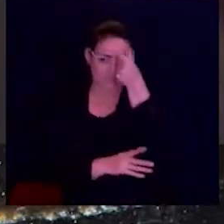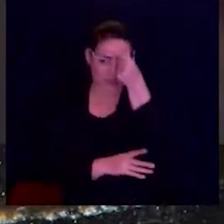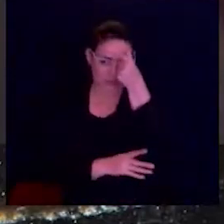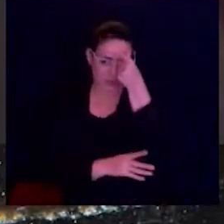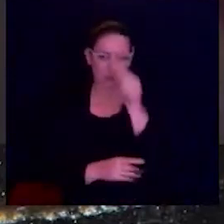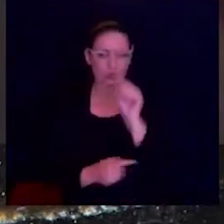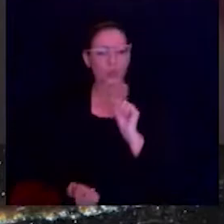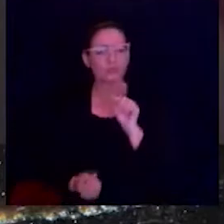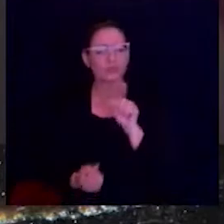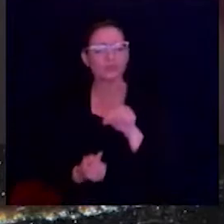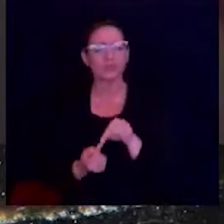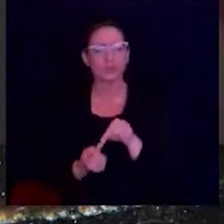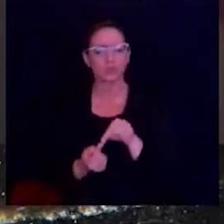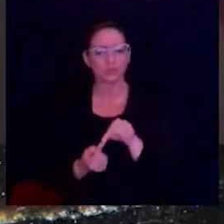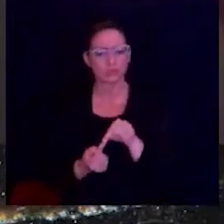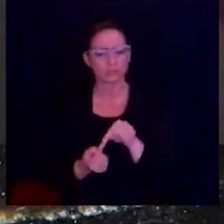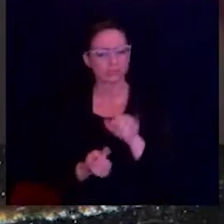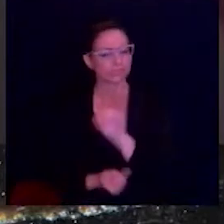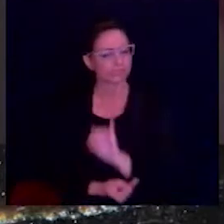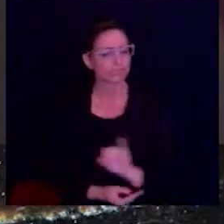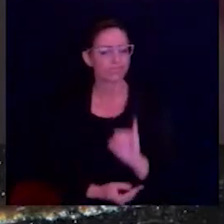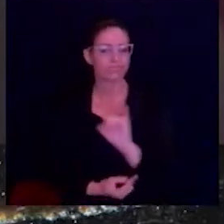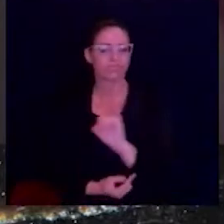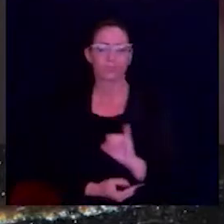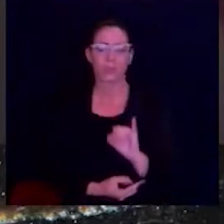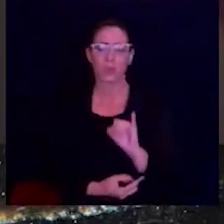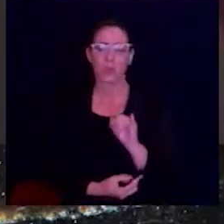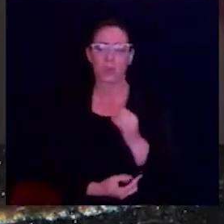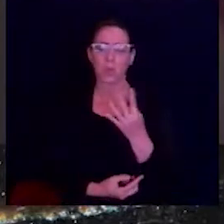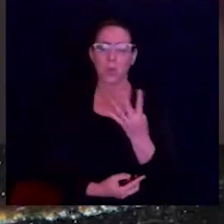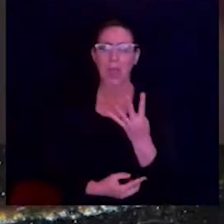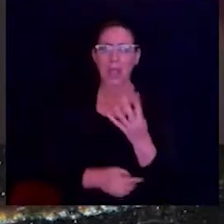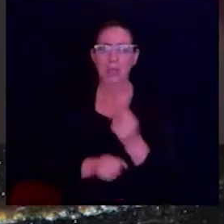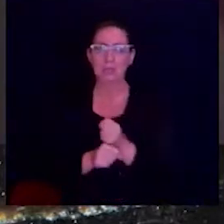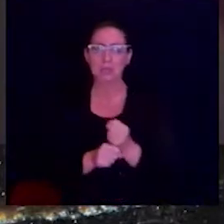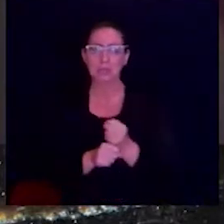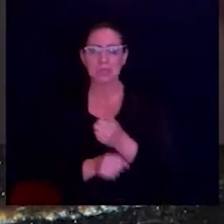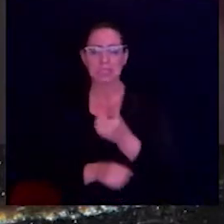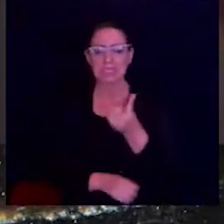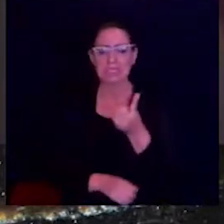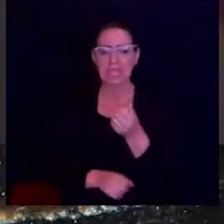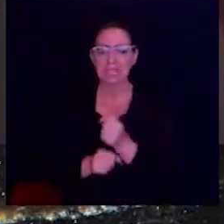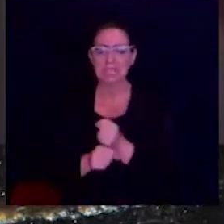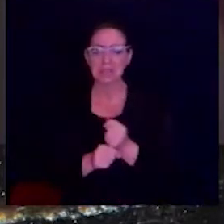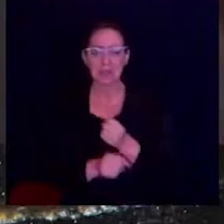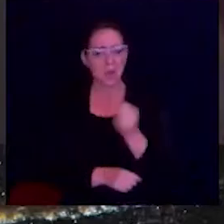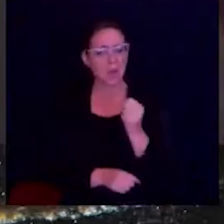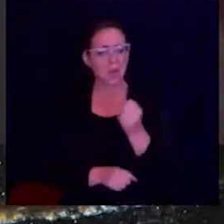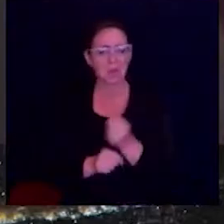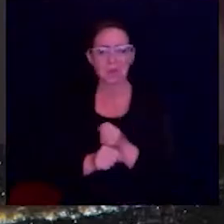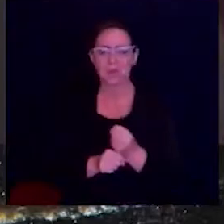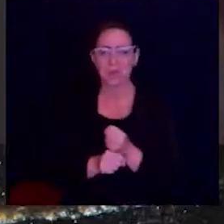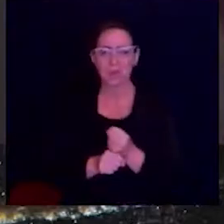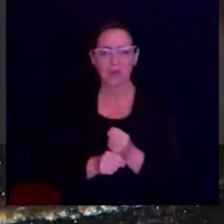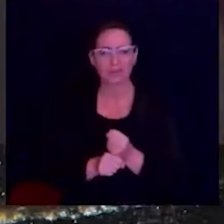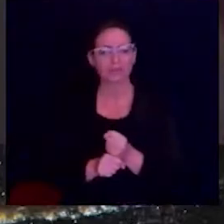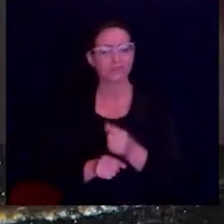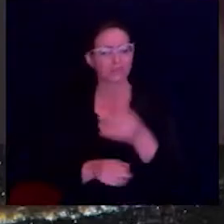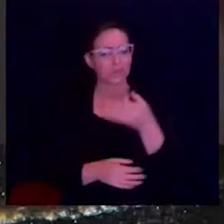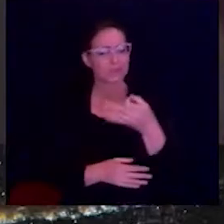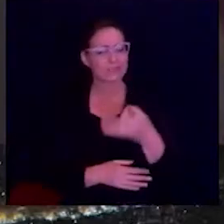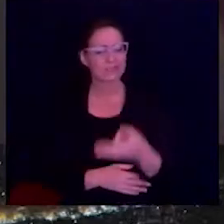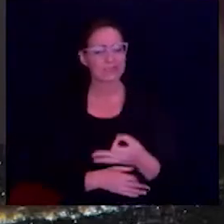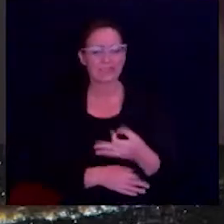Estes objetivos tão ímpares há 4, 6, 8 anos, certamente não são os mesmos que nos fizeram continuar